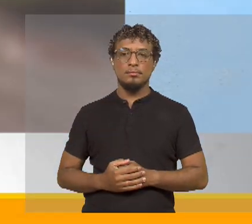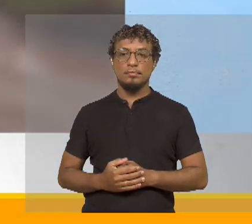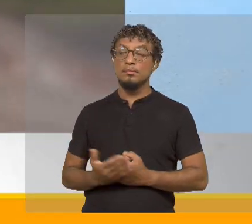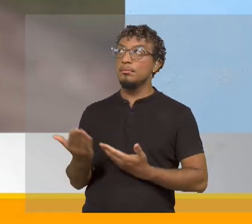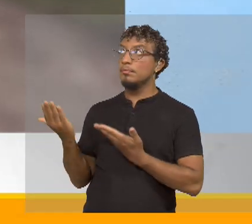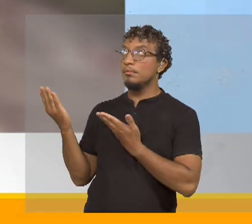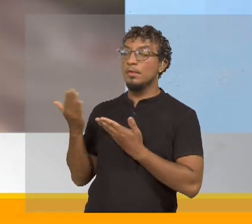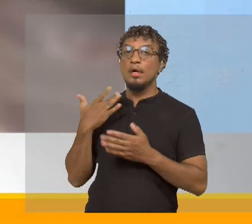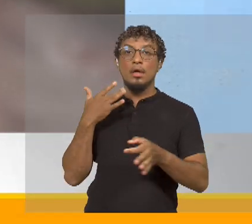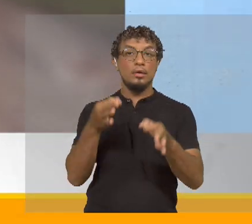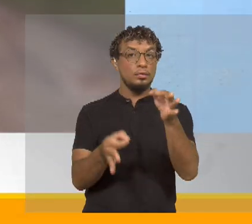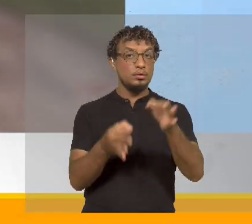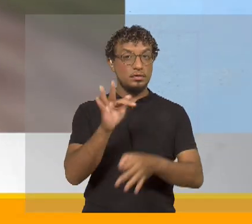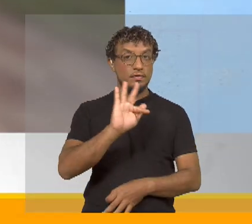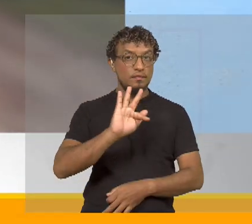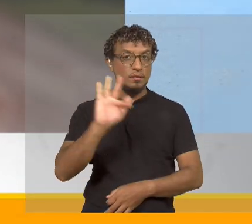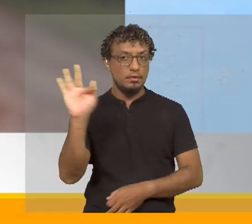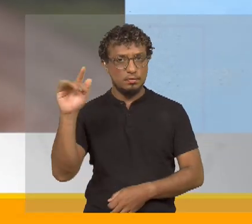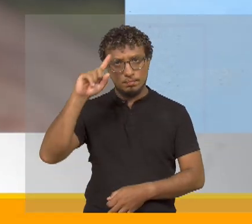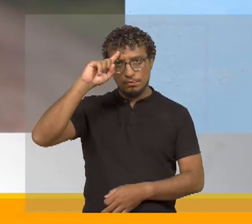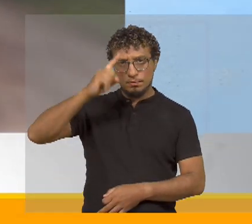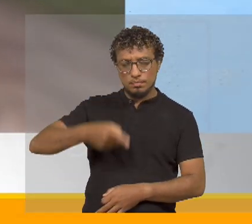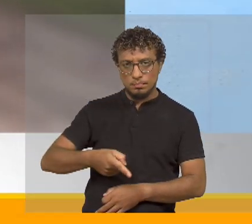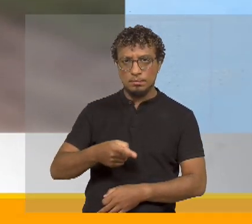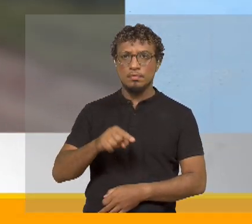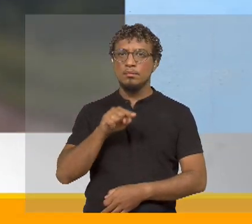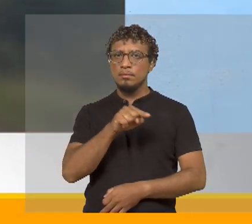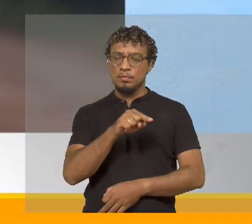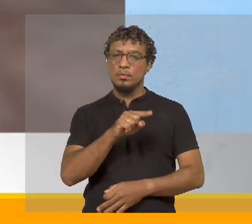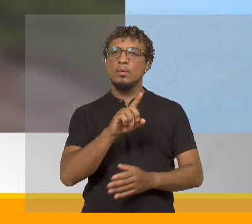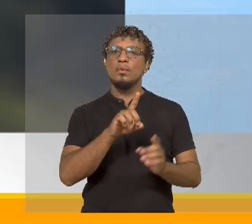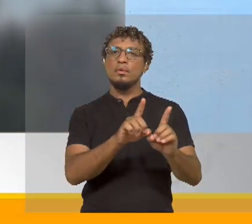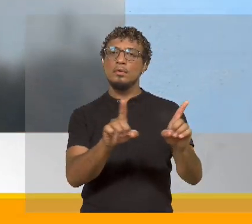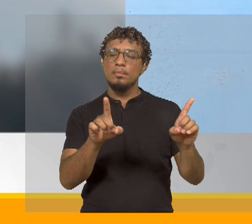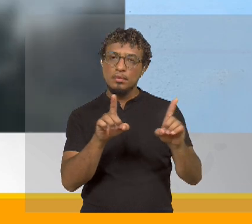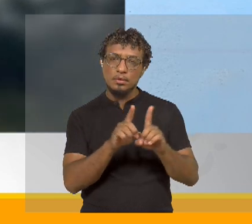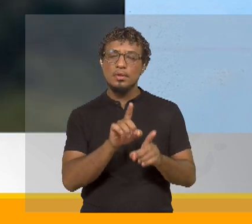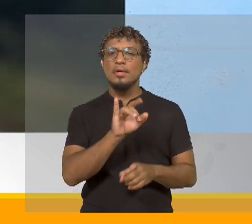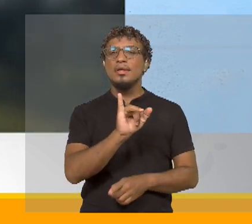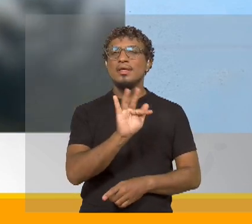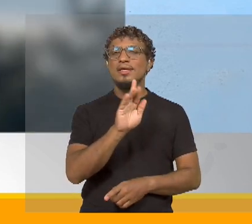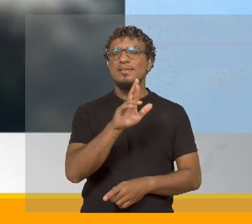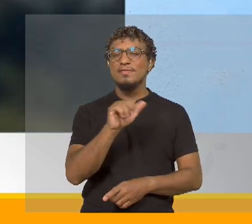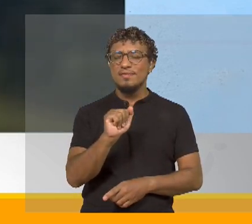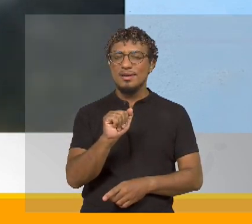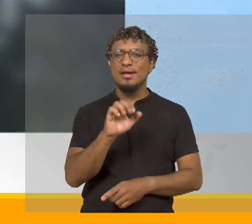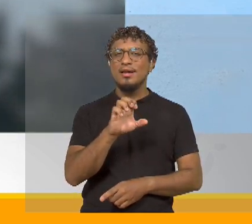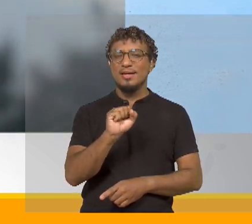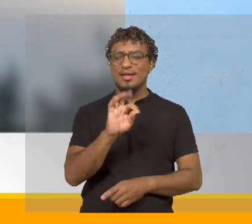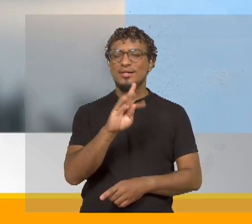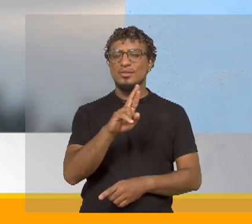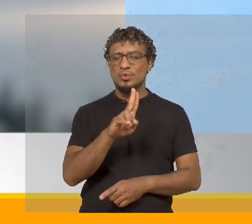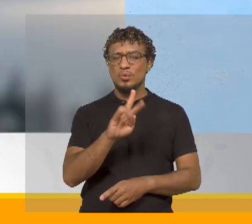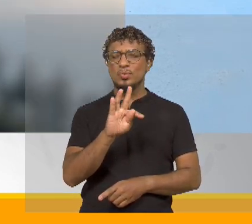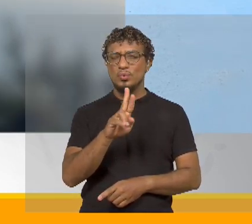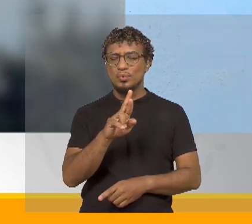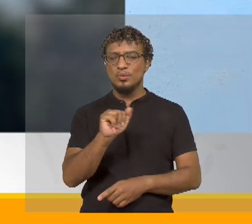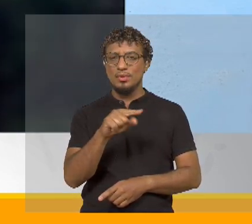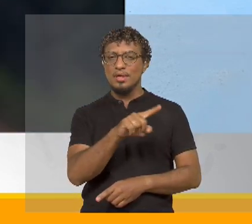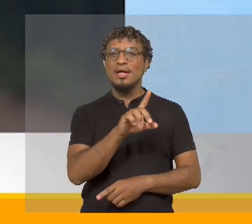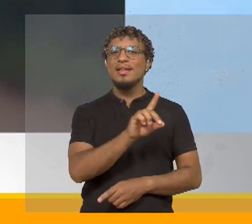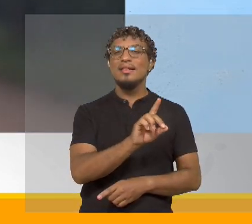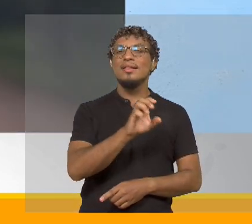A Justiça Federal determinou que o Departamento de Infraestrutura e de Transportes, o DENIT, faça a restauração